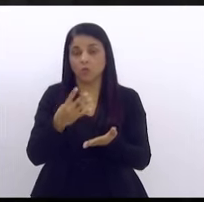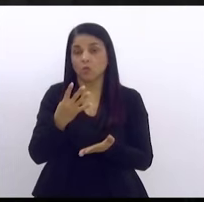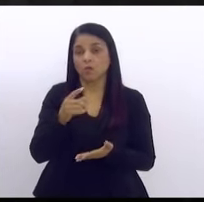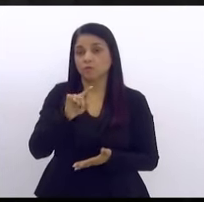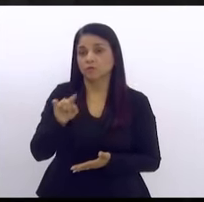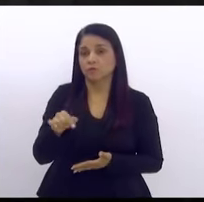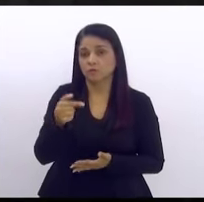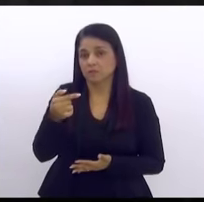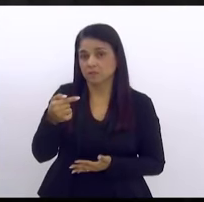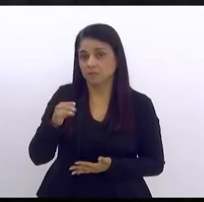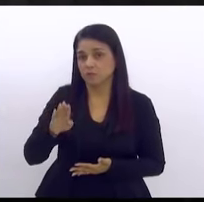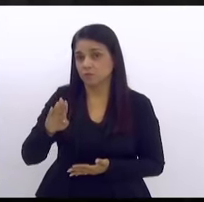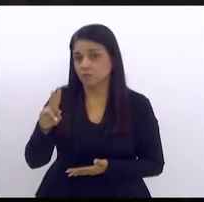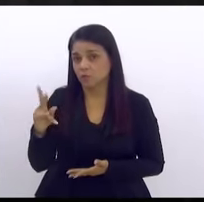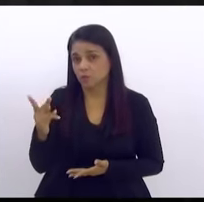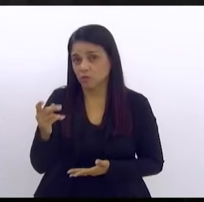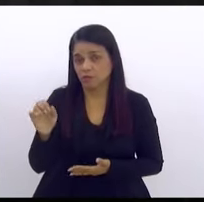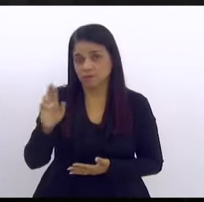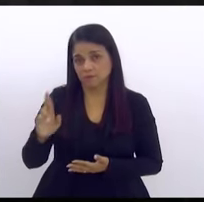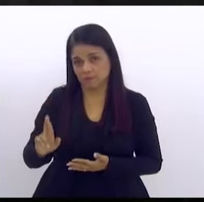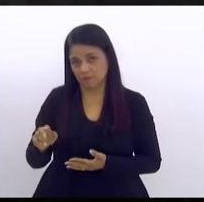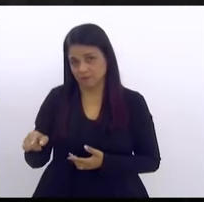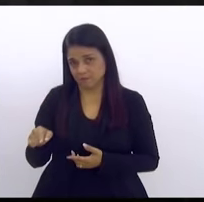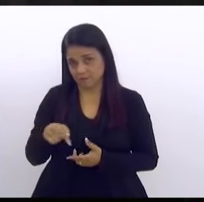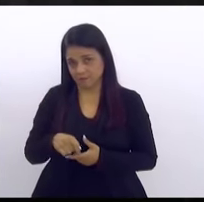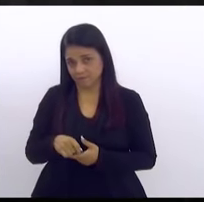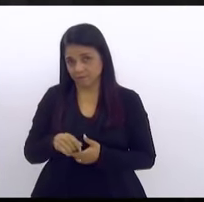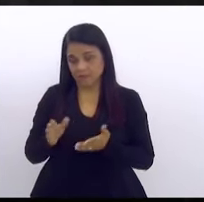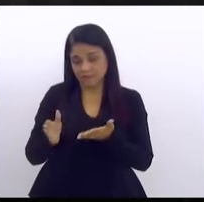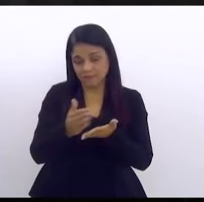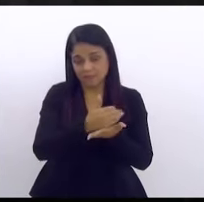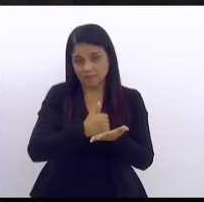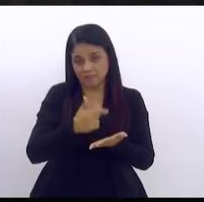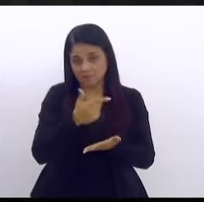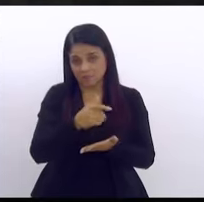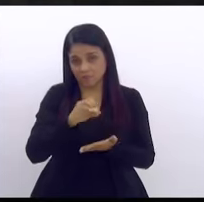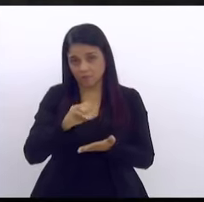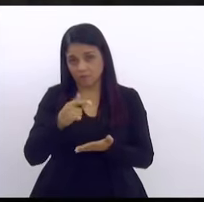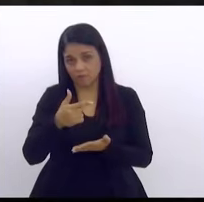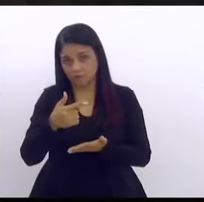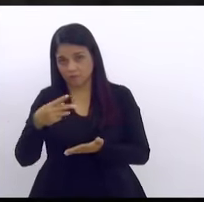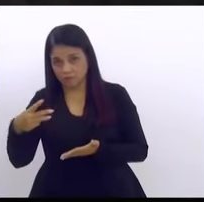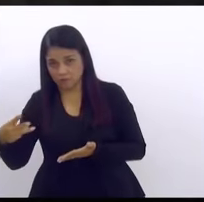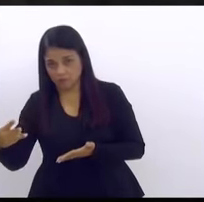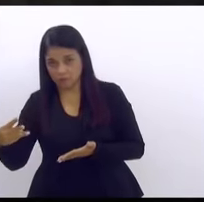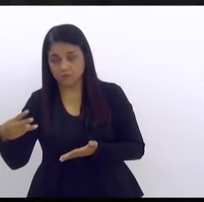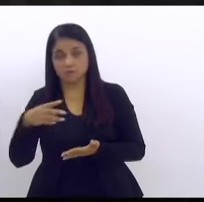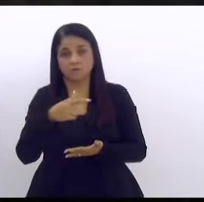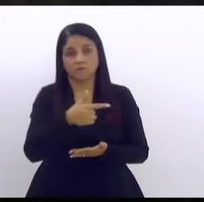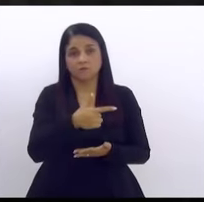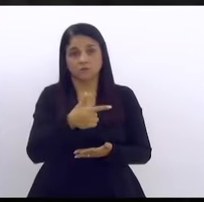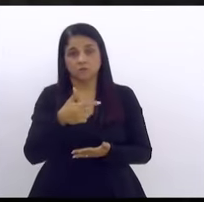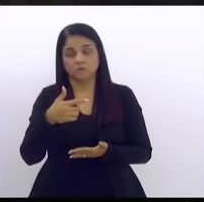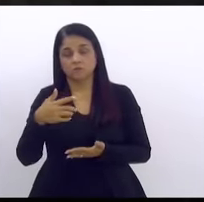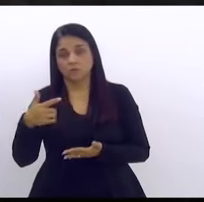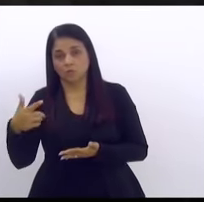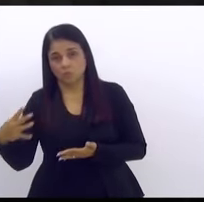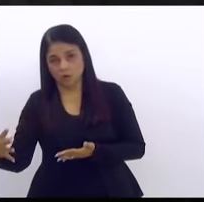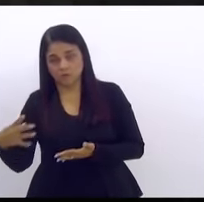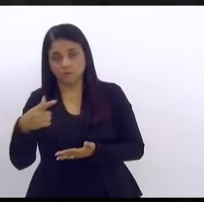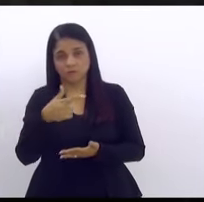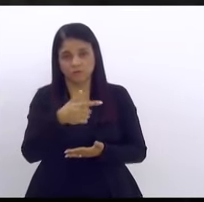4,7 bilhões de reais. E das receitas de 23, 24, 25, até o final